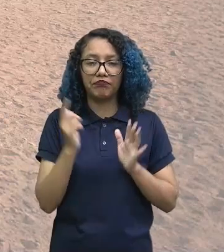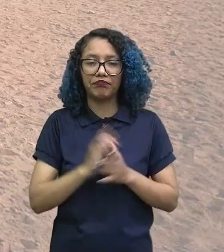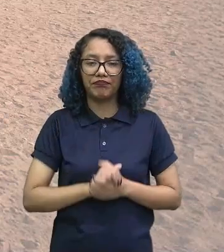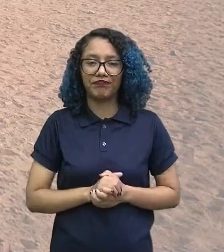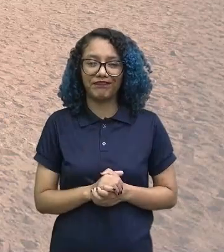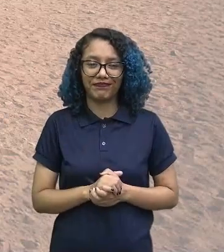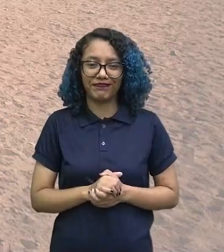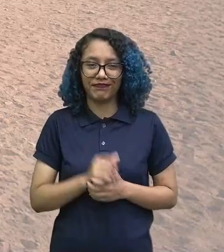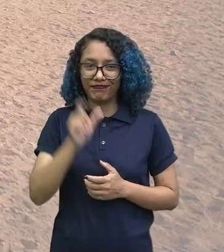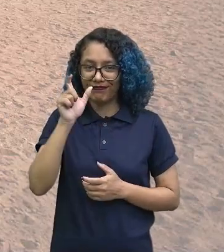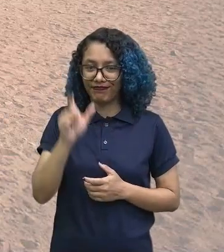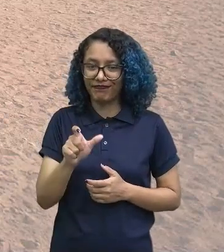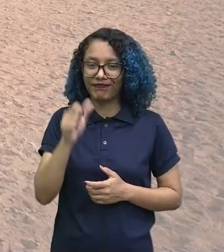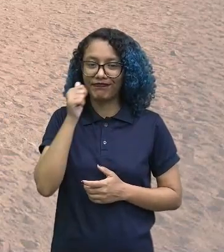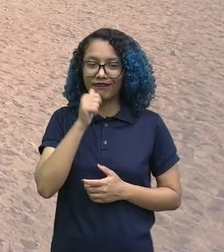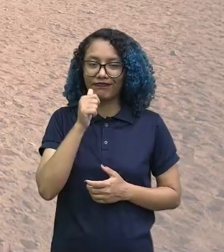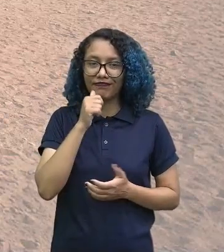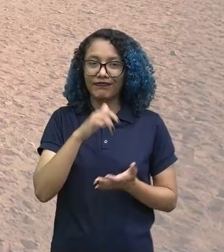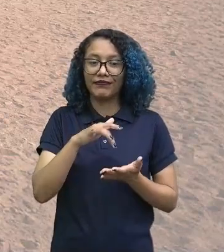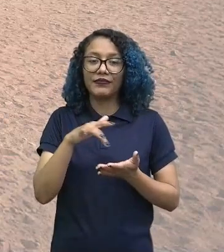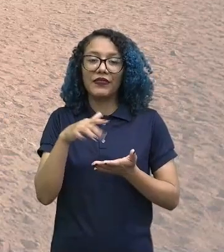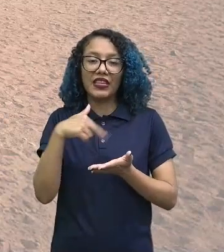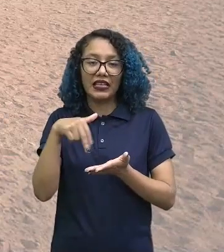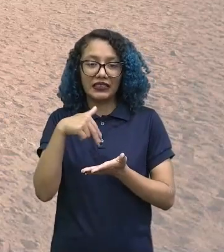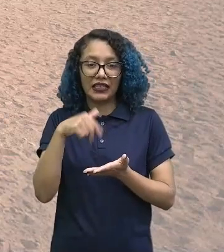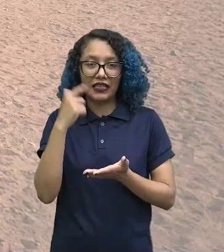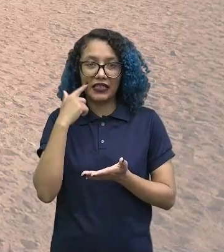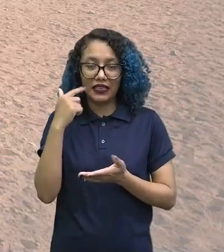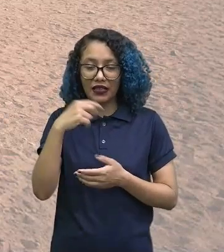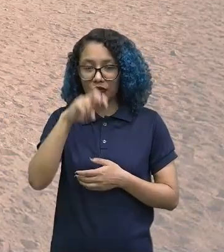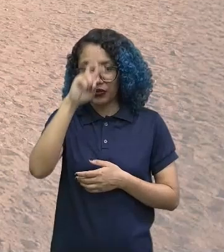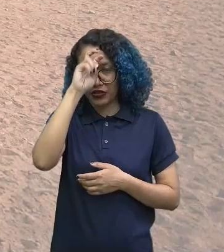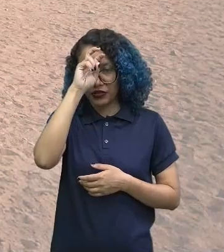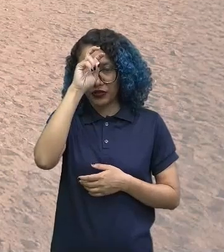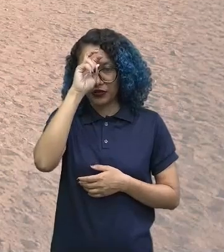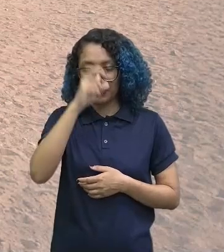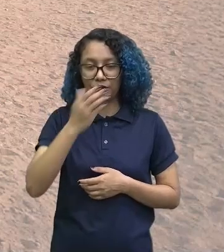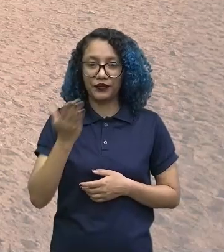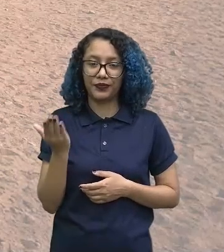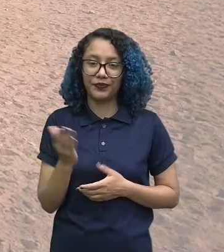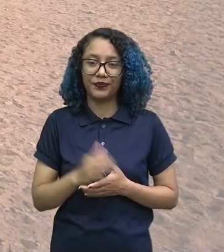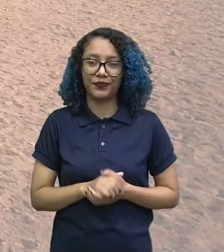uma dançarina lá do Antigo Egito. Preste atenção aqui na performance.